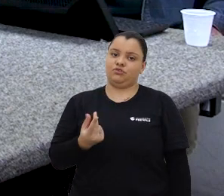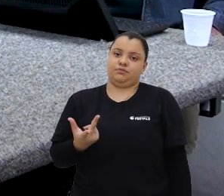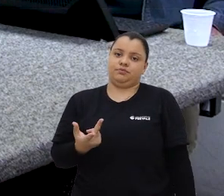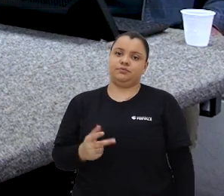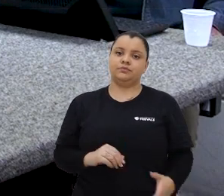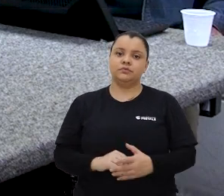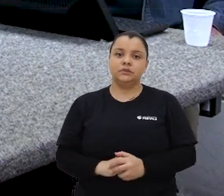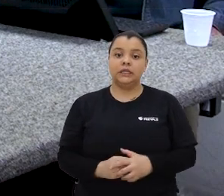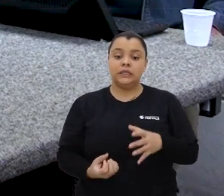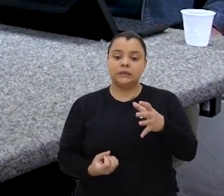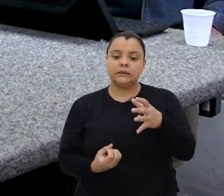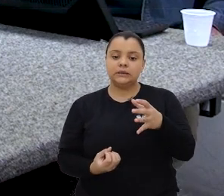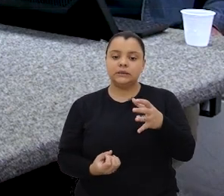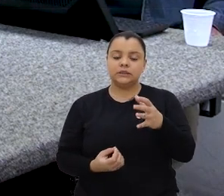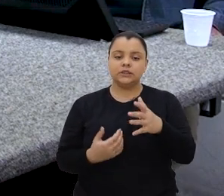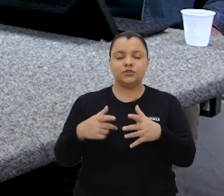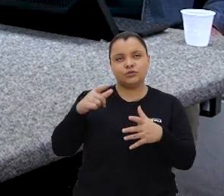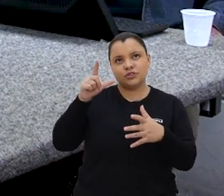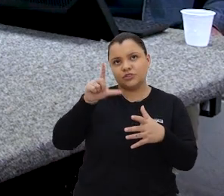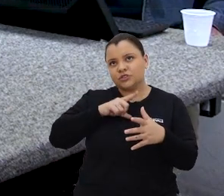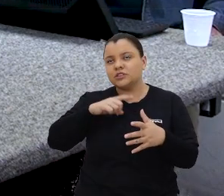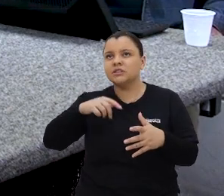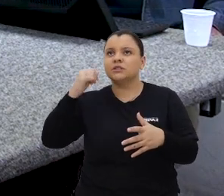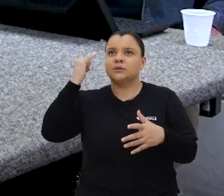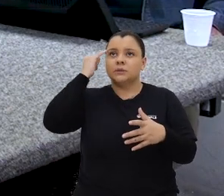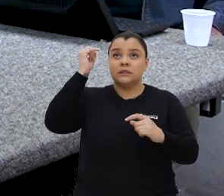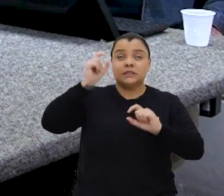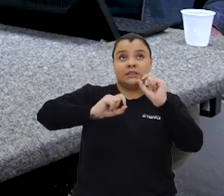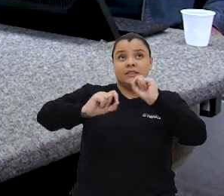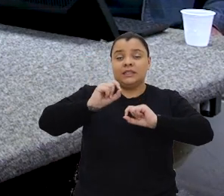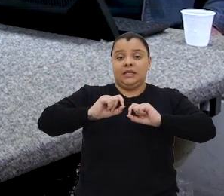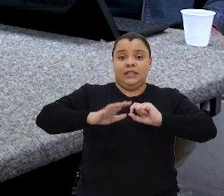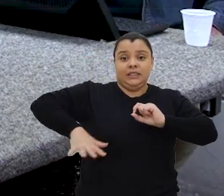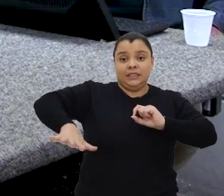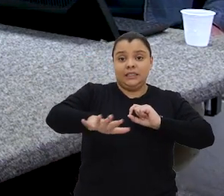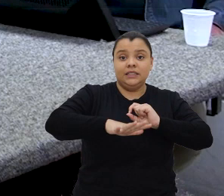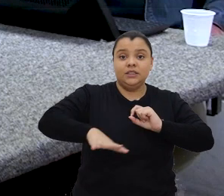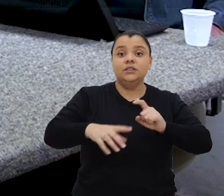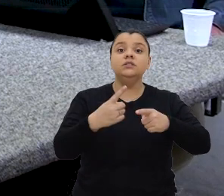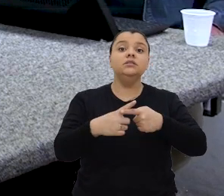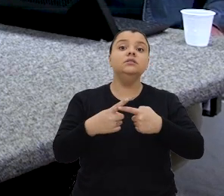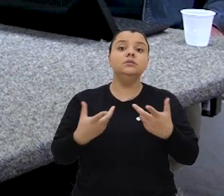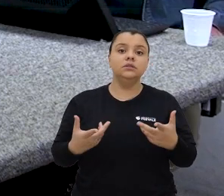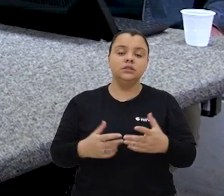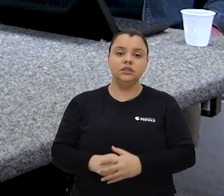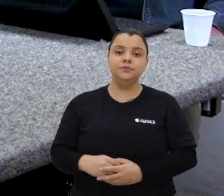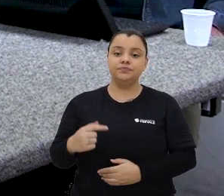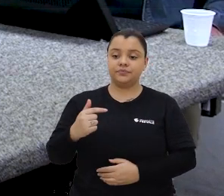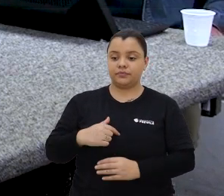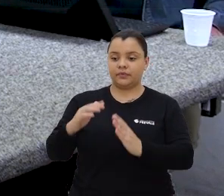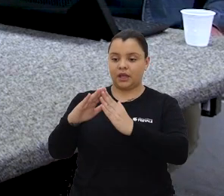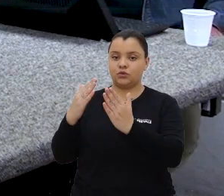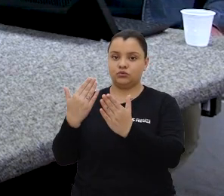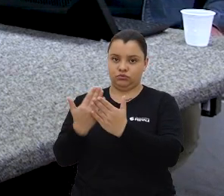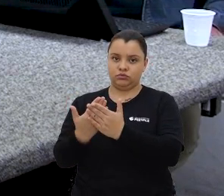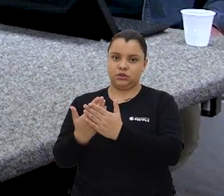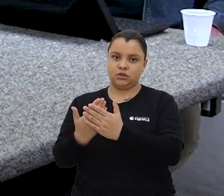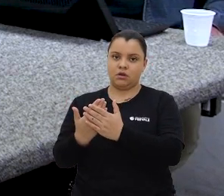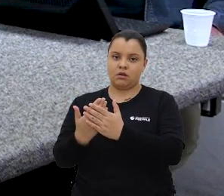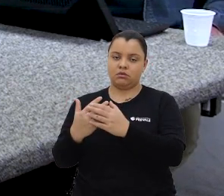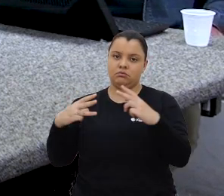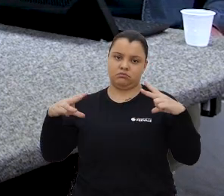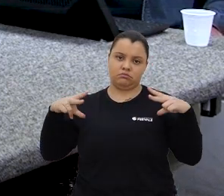e criavam uma certa animosidade ali naquele contexto, porque eu estudava num colégio de classe